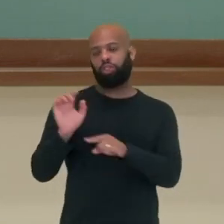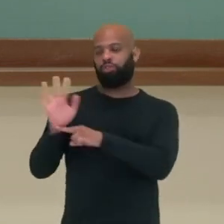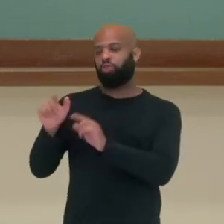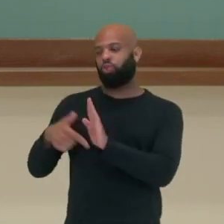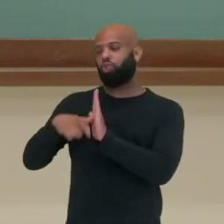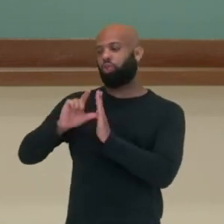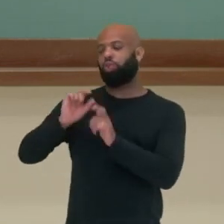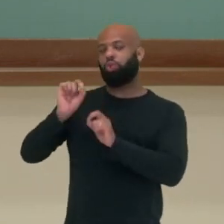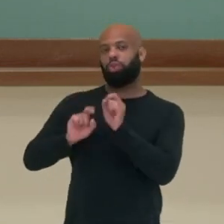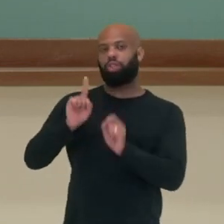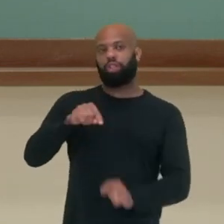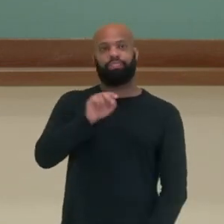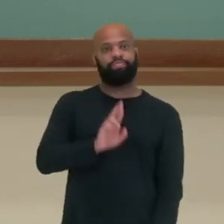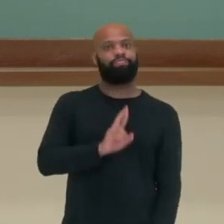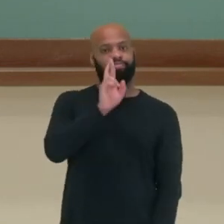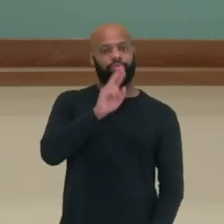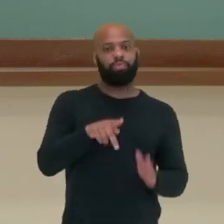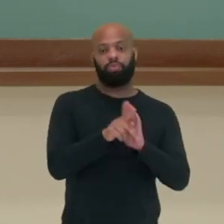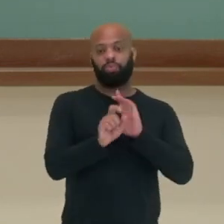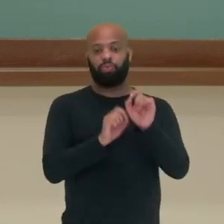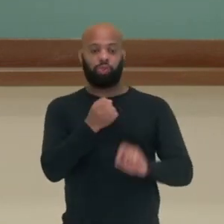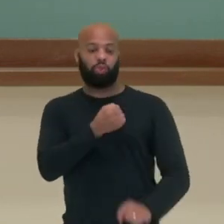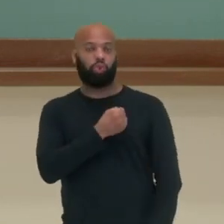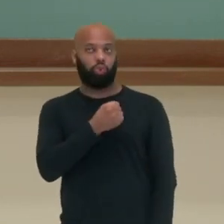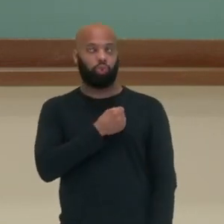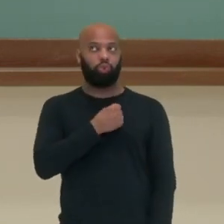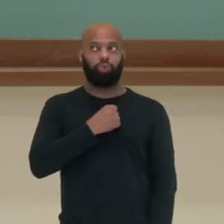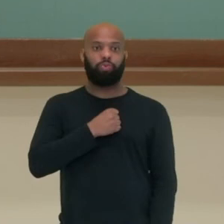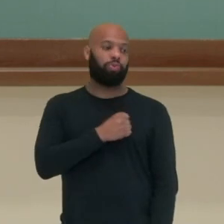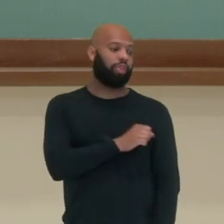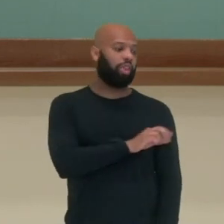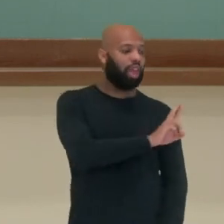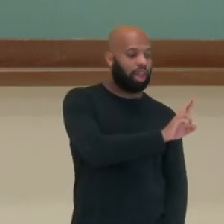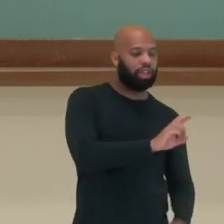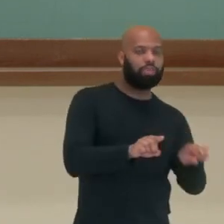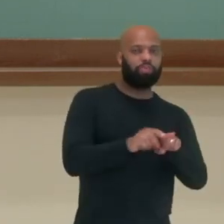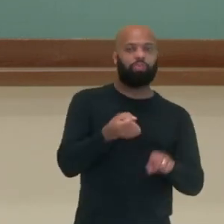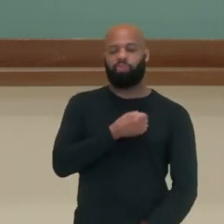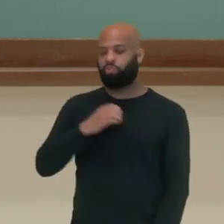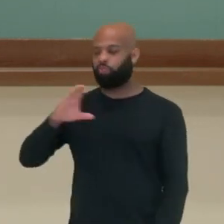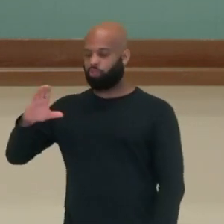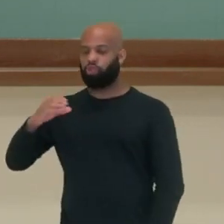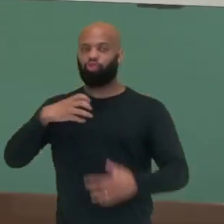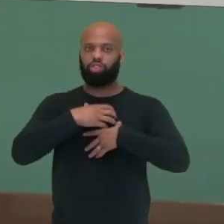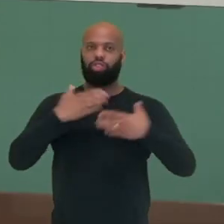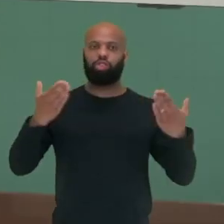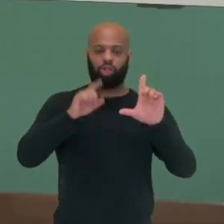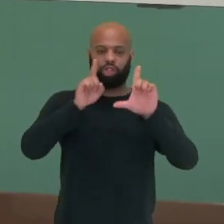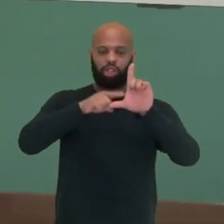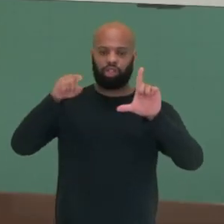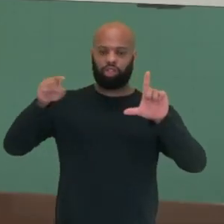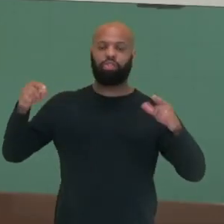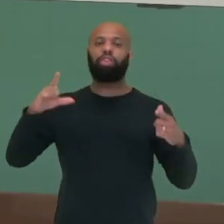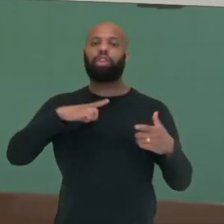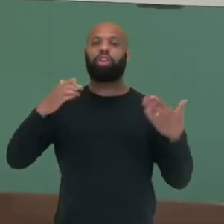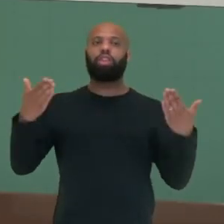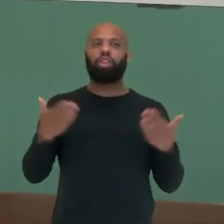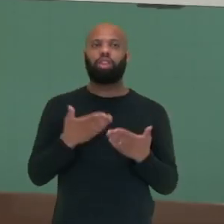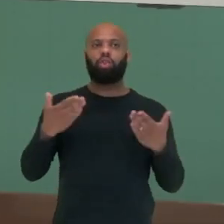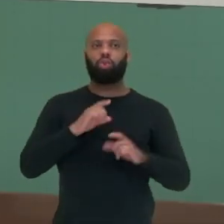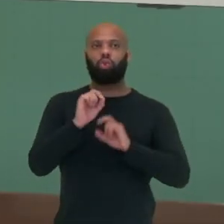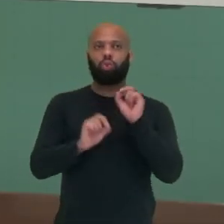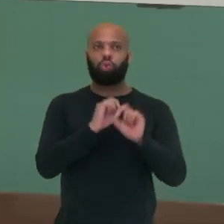que é a representação da parte real e da parte imaginária graficamente. Então, vamos lá. Eu tenho aqui essa solução e